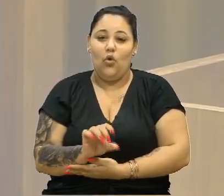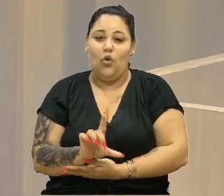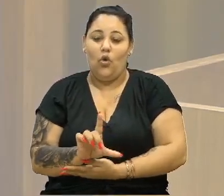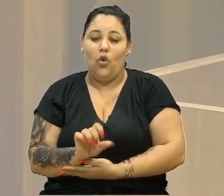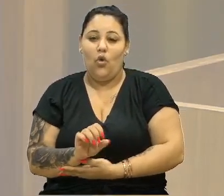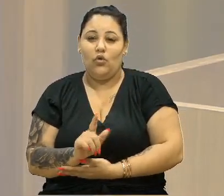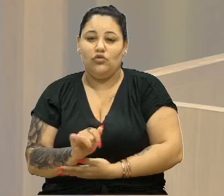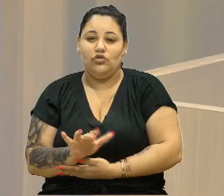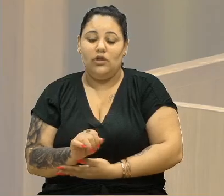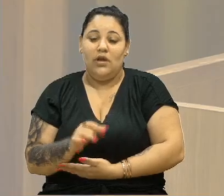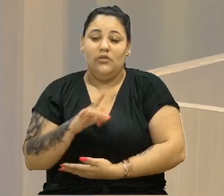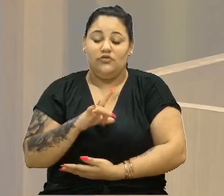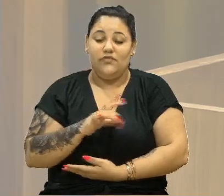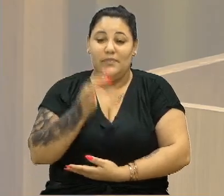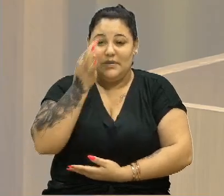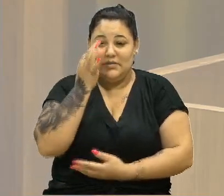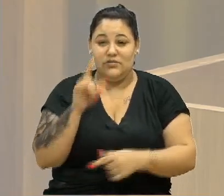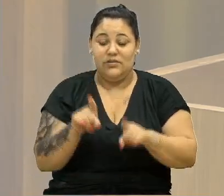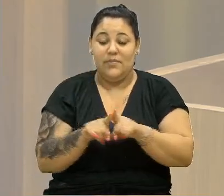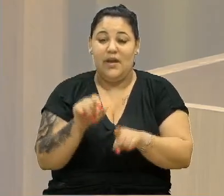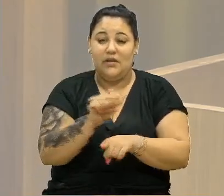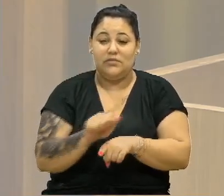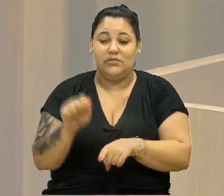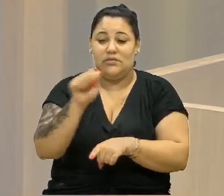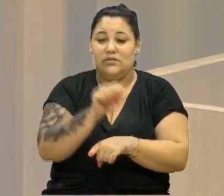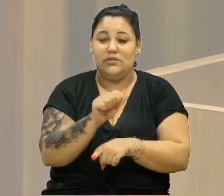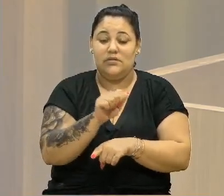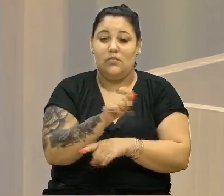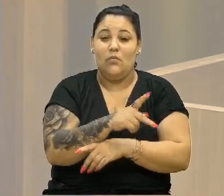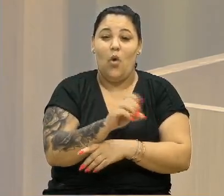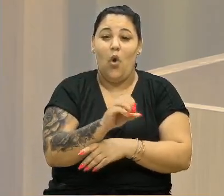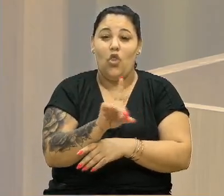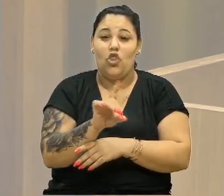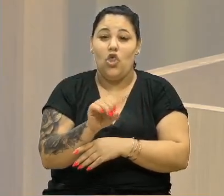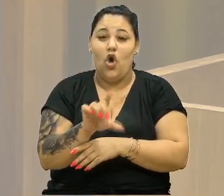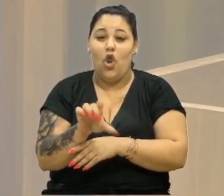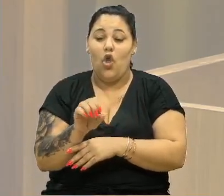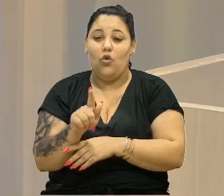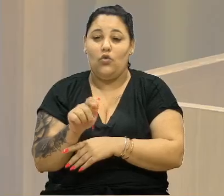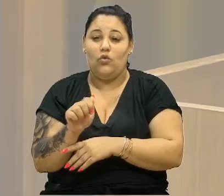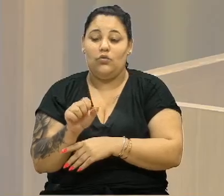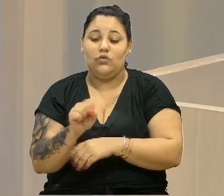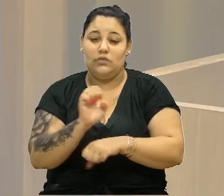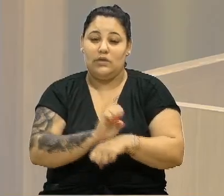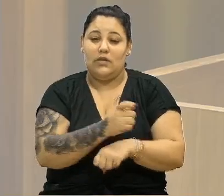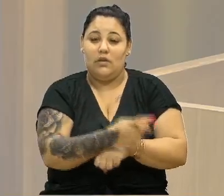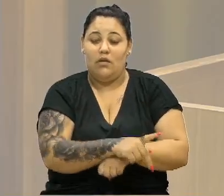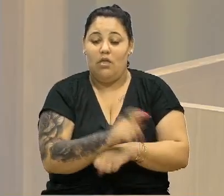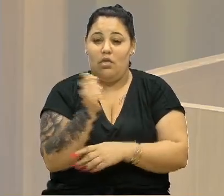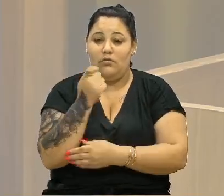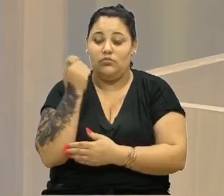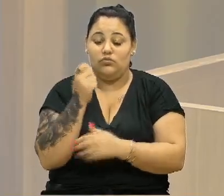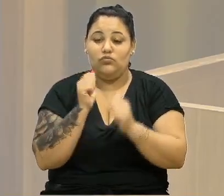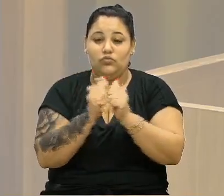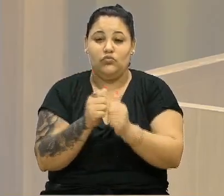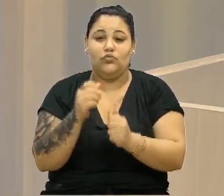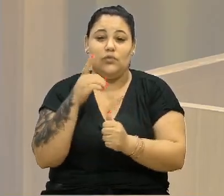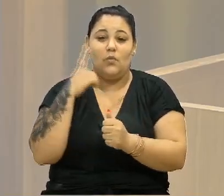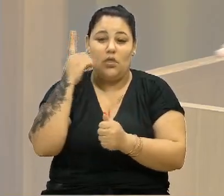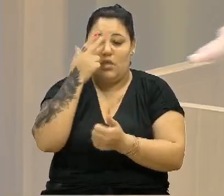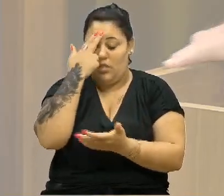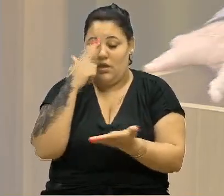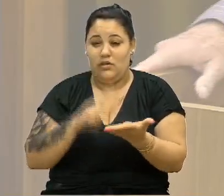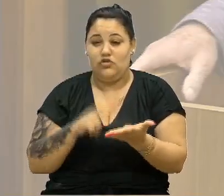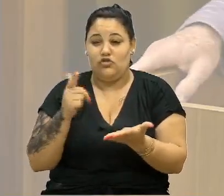muito presente junto à Associação dos Podólogos do Estado do Rio Grande do Sul, junto com o deputado Neri, como já disse em